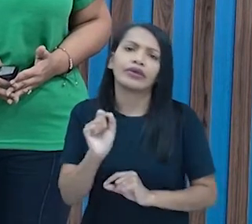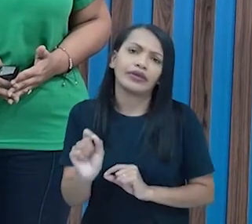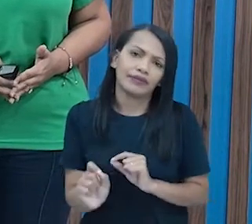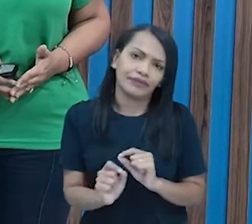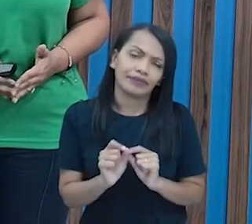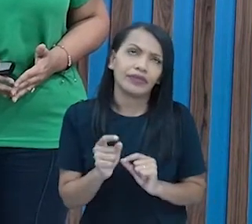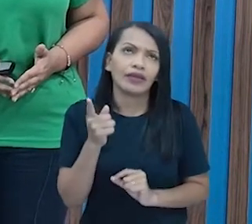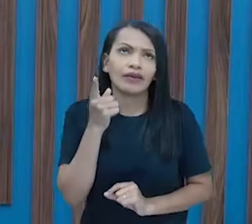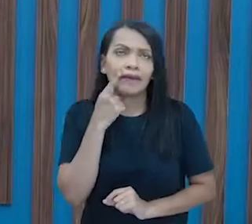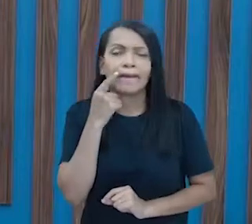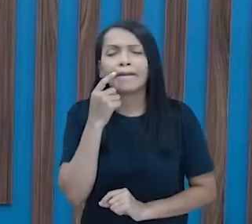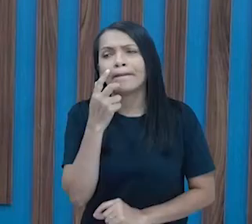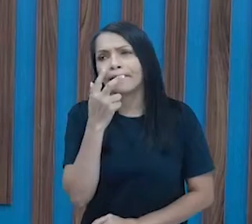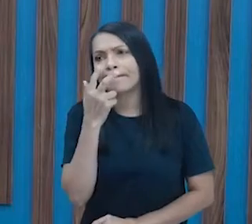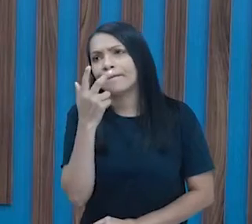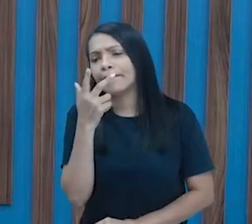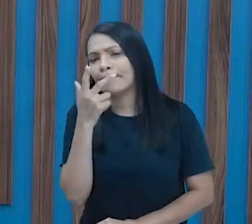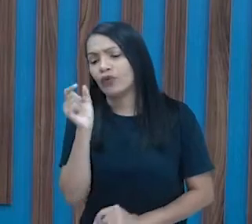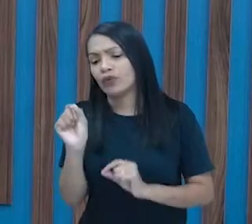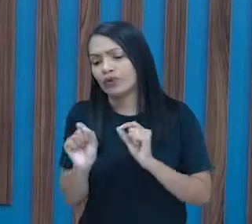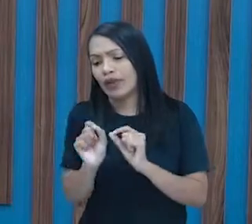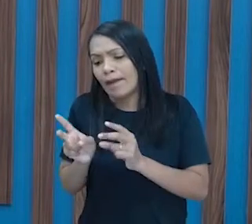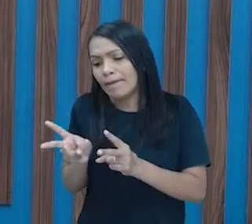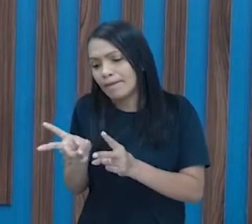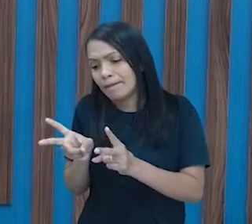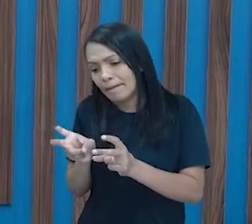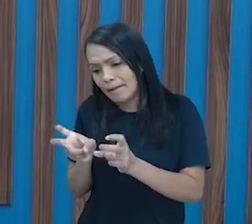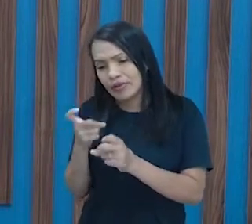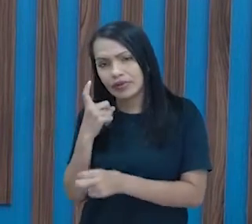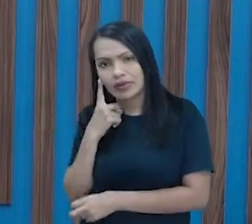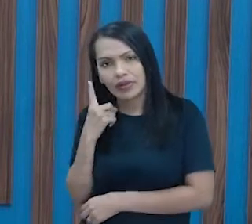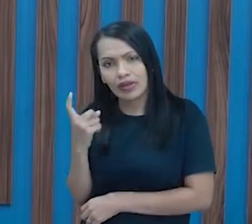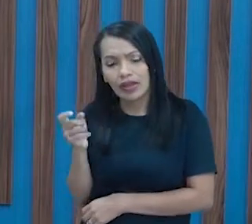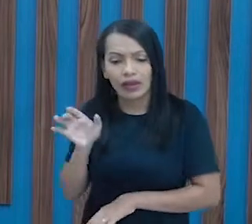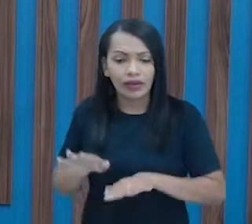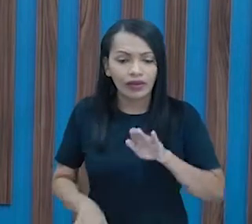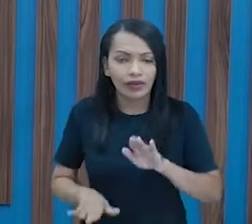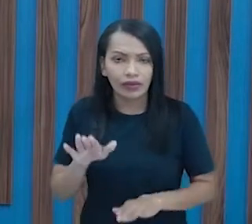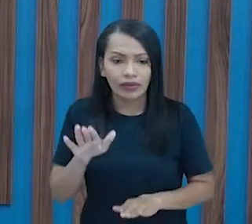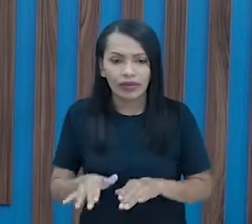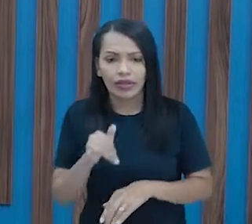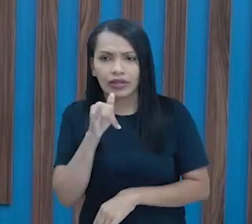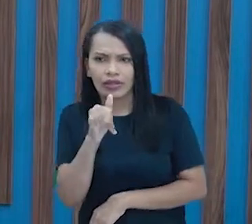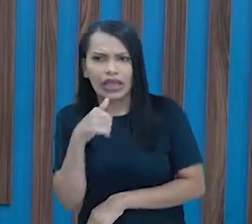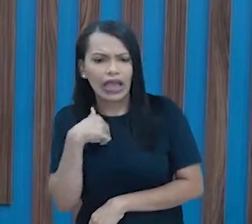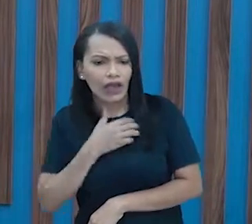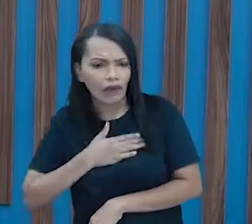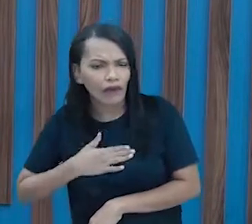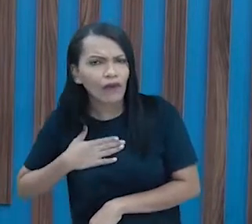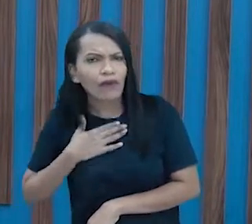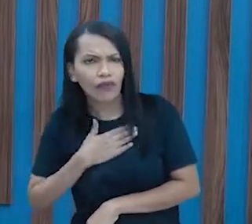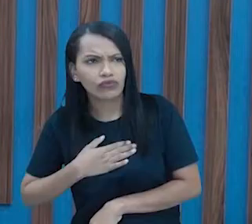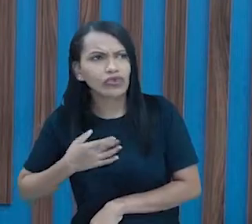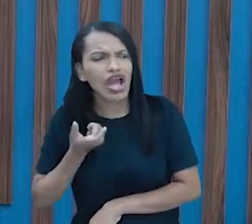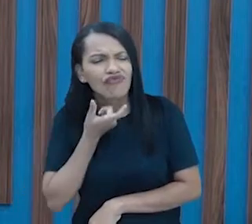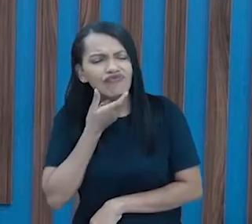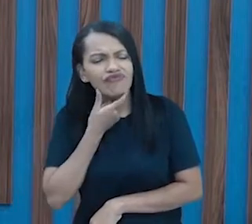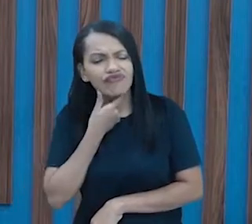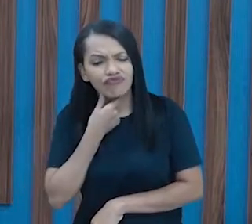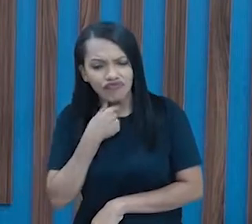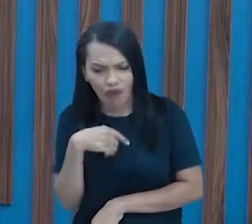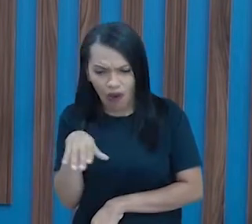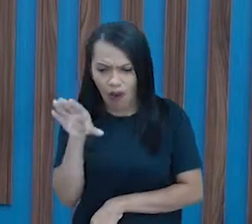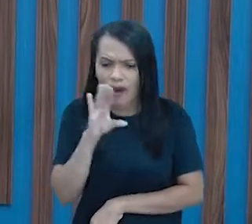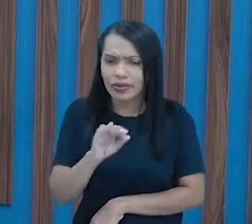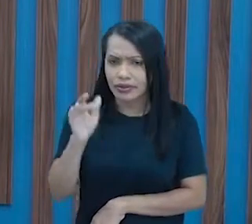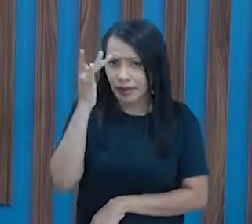a personalidade do som, né? Às vezes a gente diz assim, gosto da voz dessa pessoa.